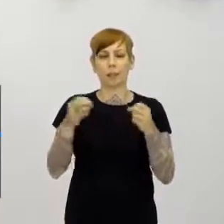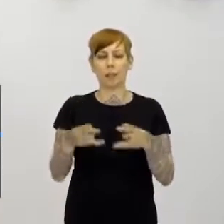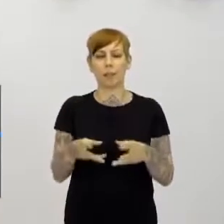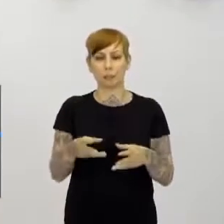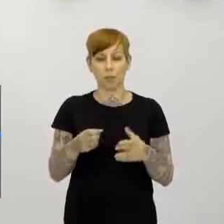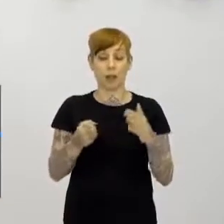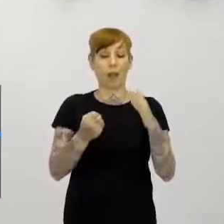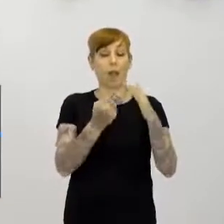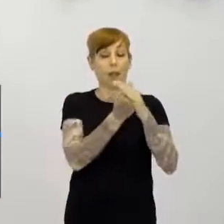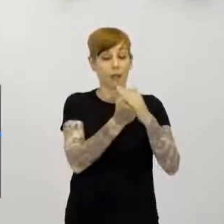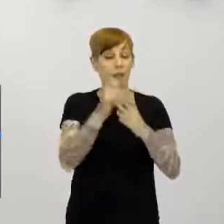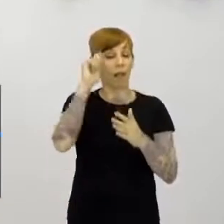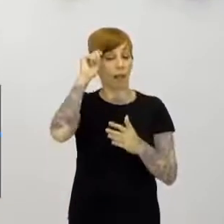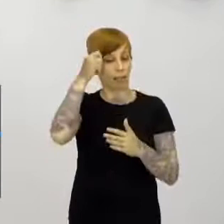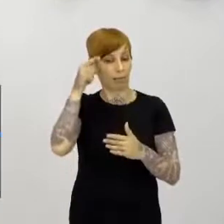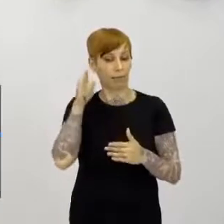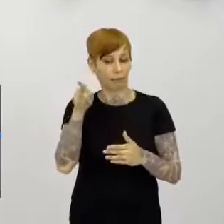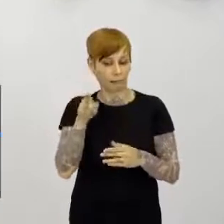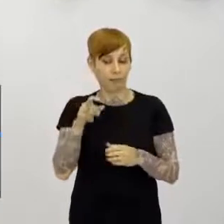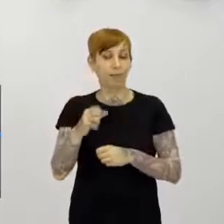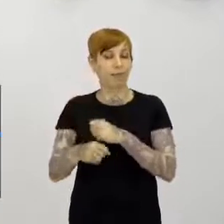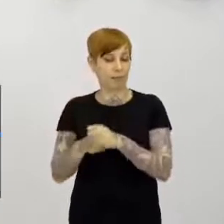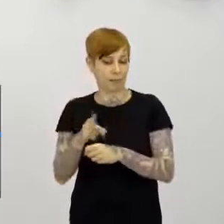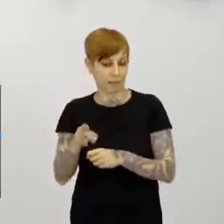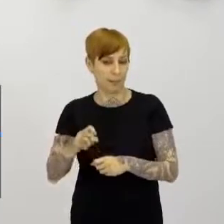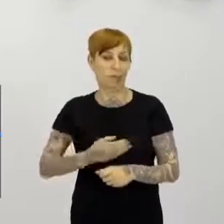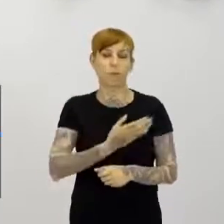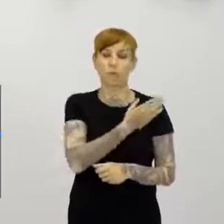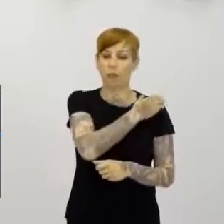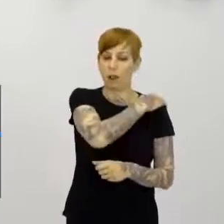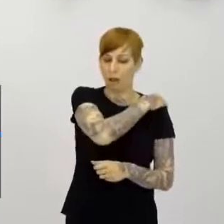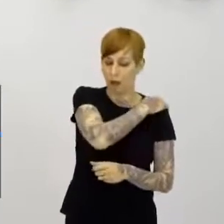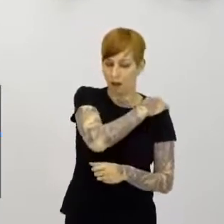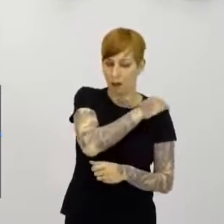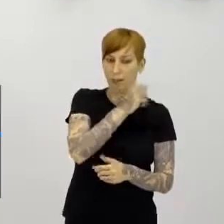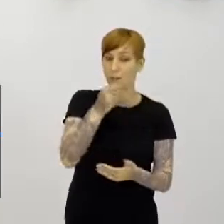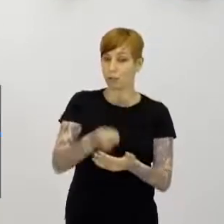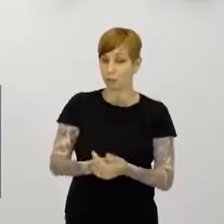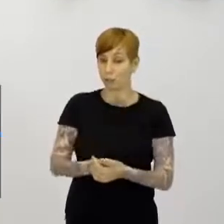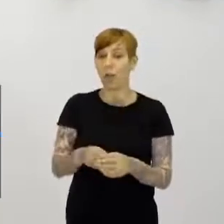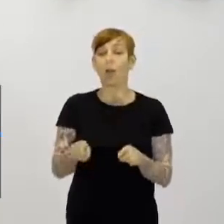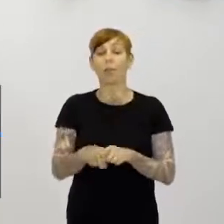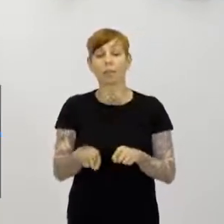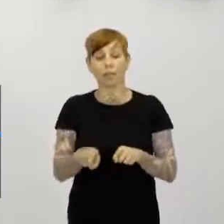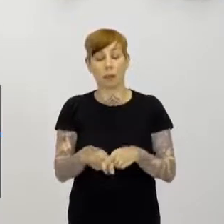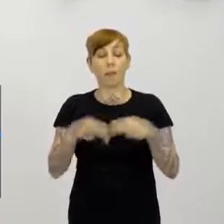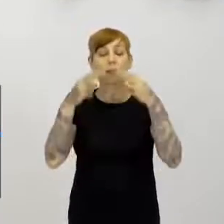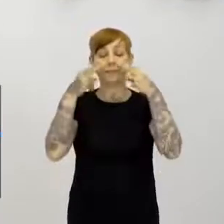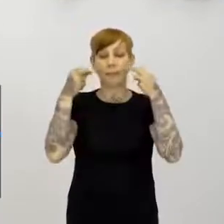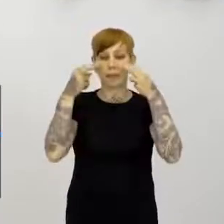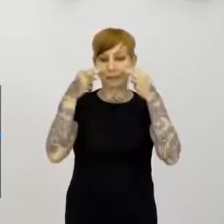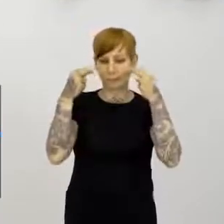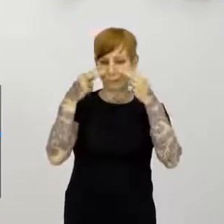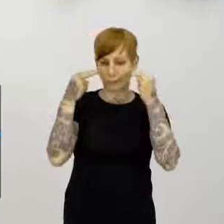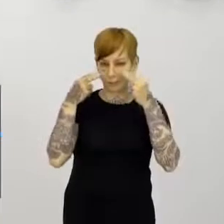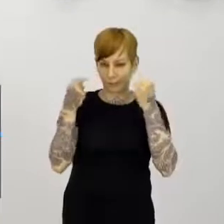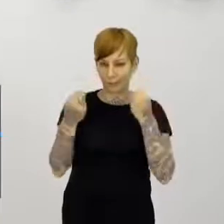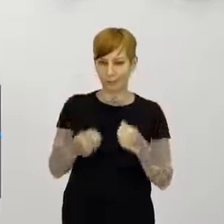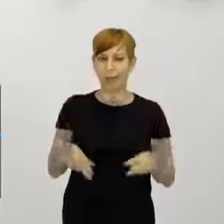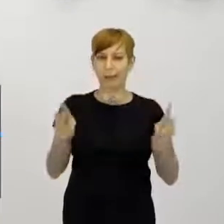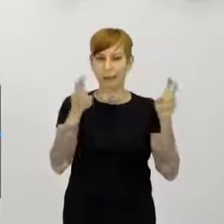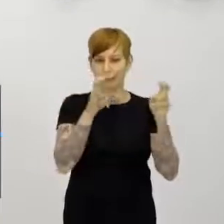resistência negra neste período da ditadura e uma aula para falar sobre a resistência indígena, que também tem uma questão